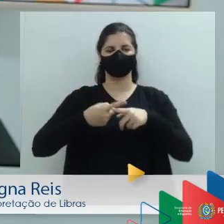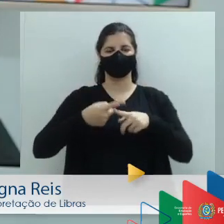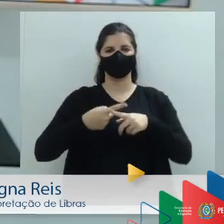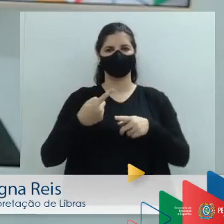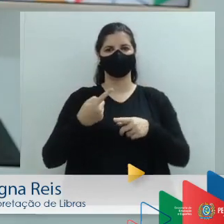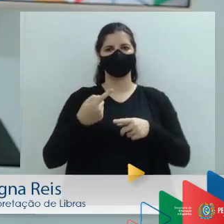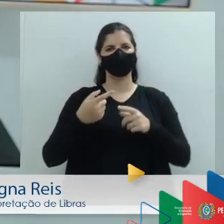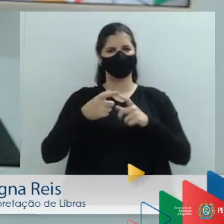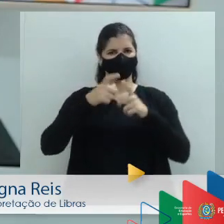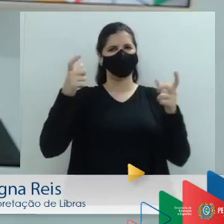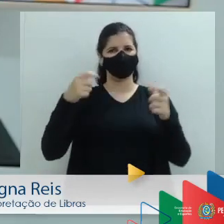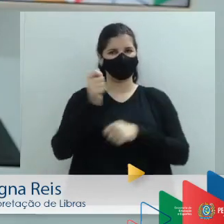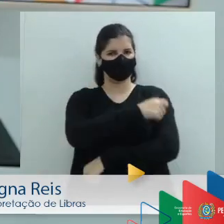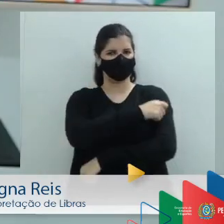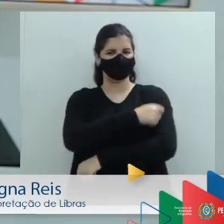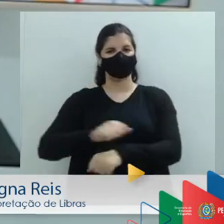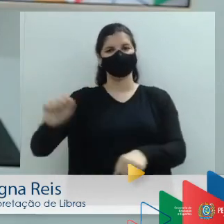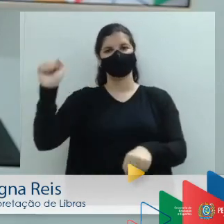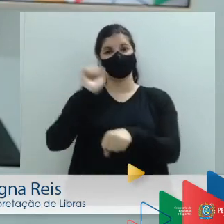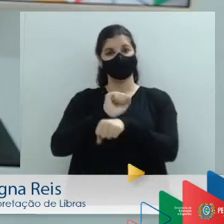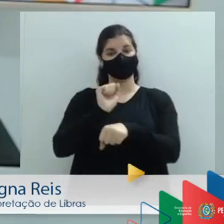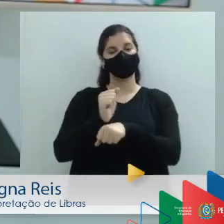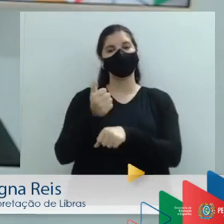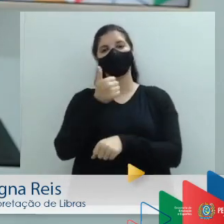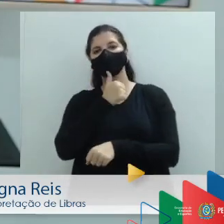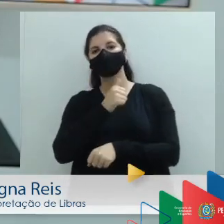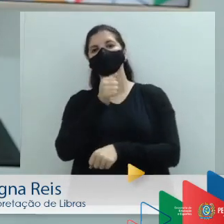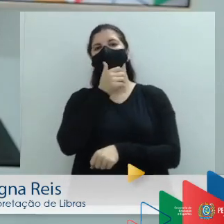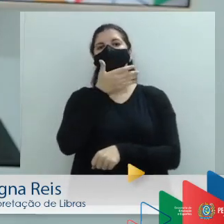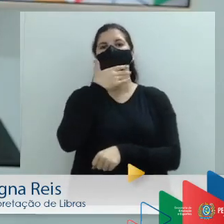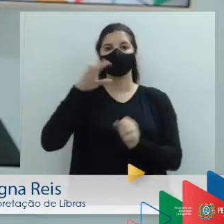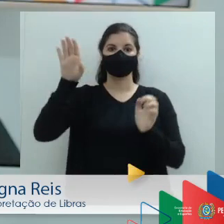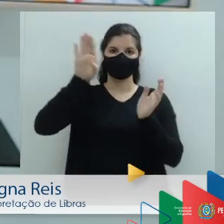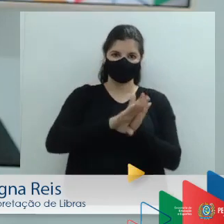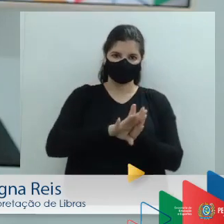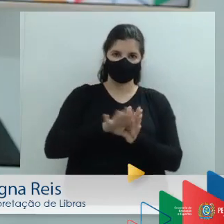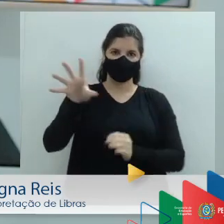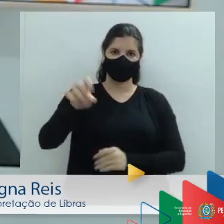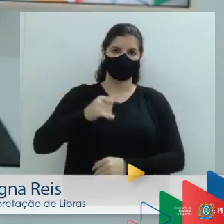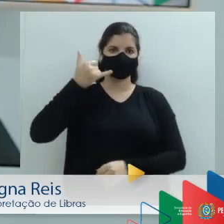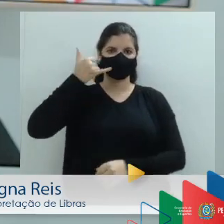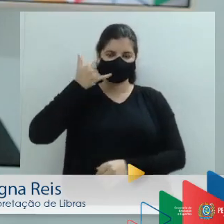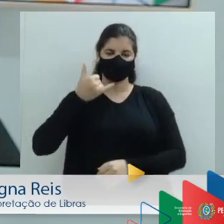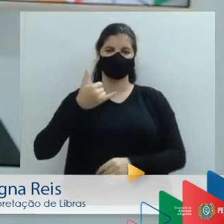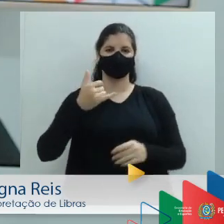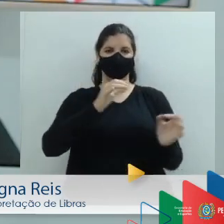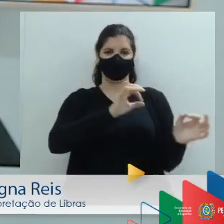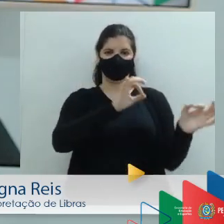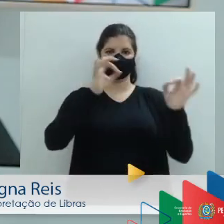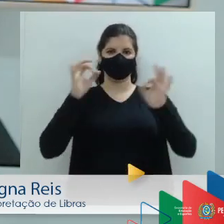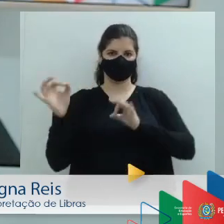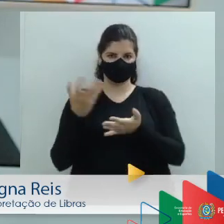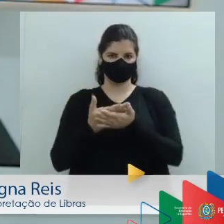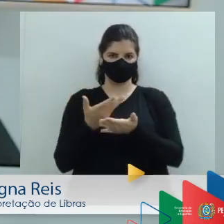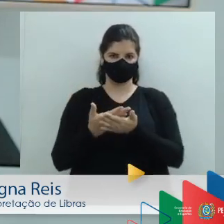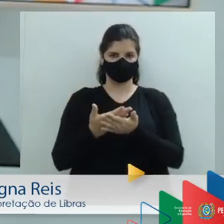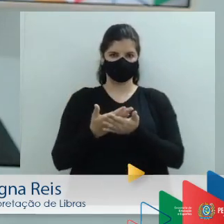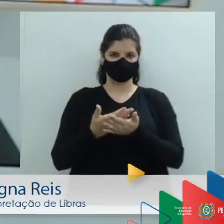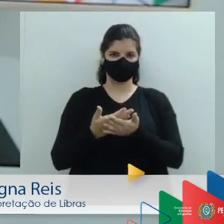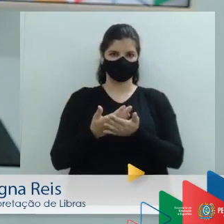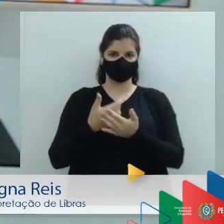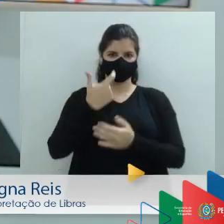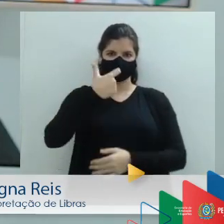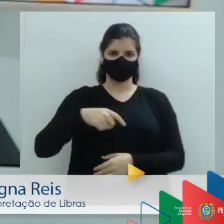muitos dos alunos esperam os pais chegarem para pegar o celular do pai e assistir a minha aula. Eu